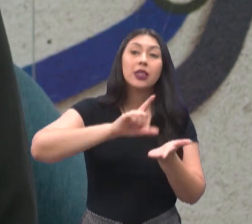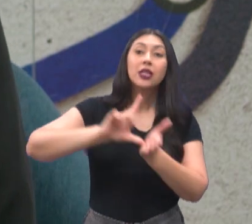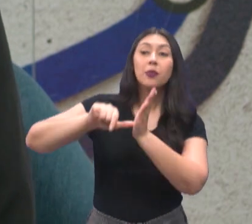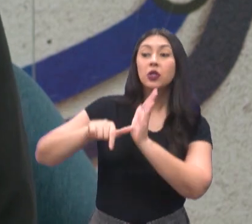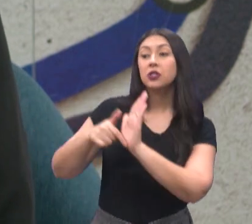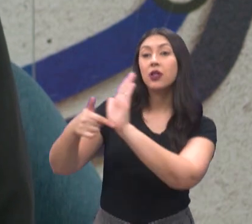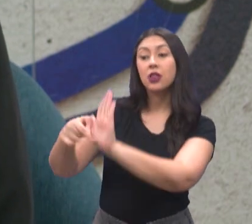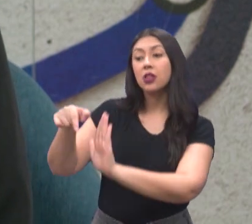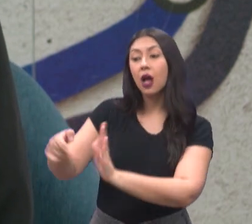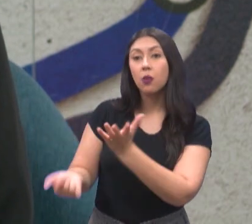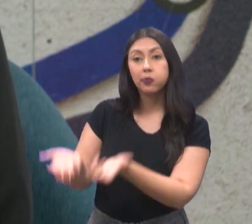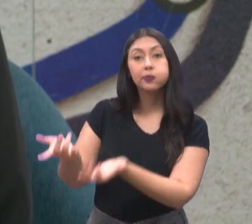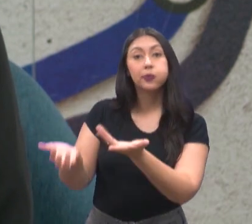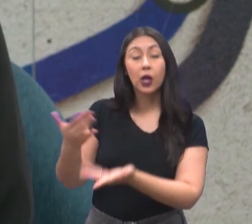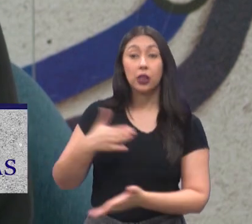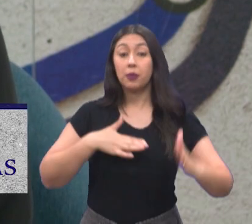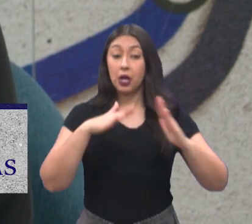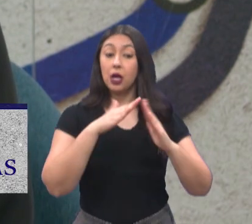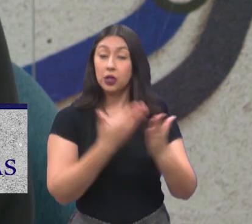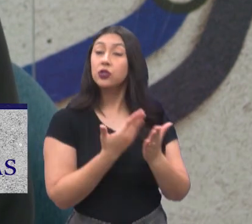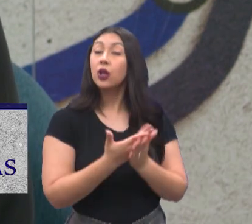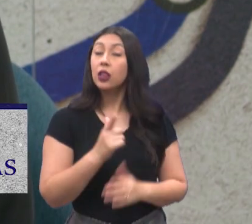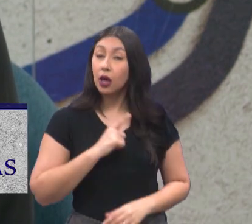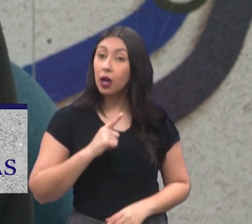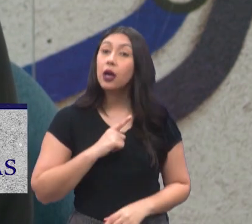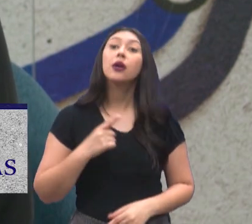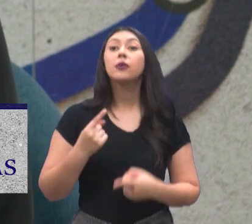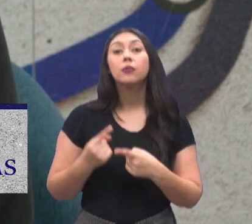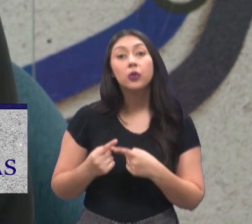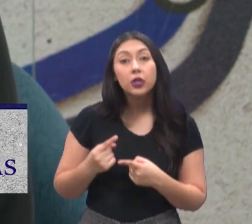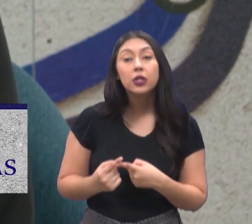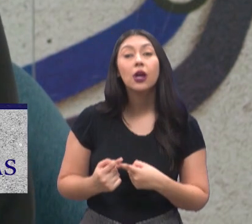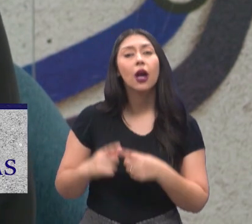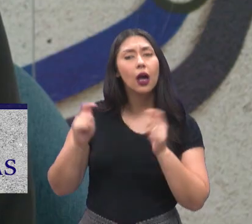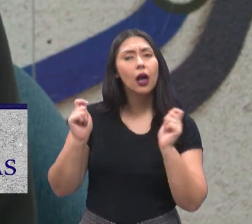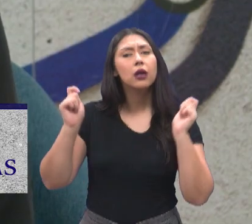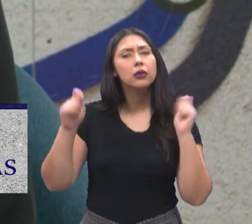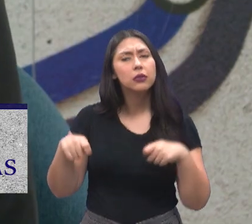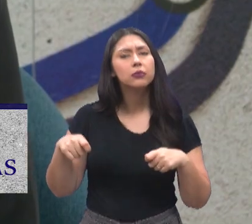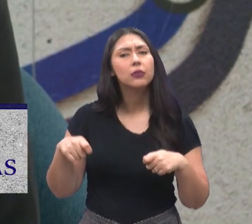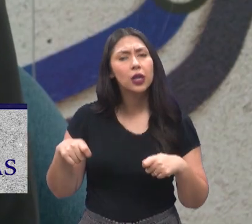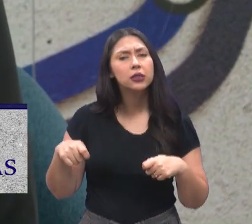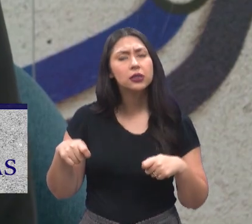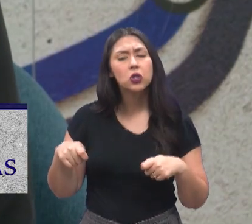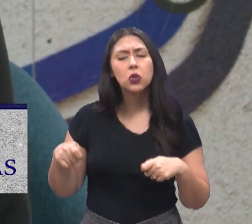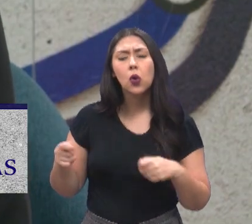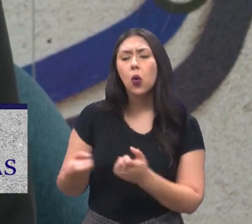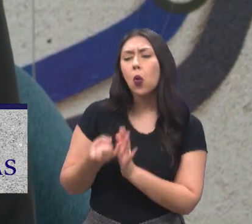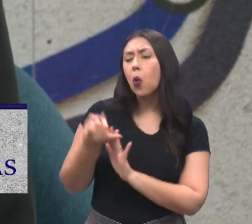Isso lá na minha escola eu tenho, a fundição. Justamente que ela traz a possibilidade de você ter quantidade.